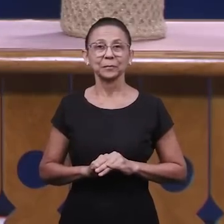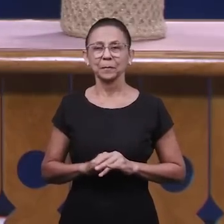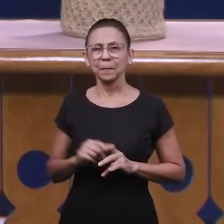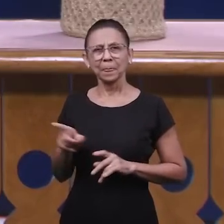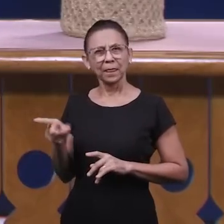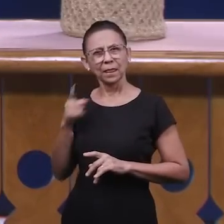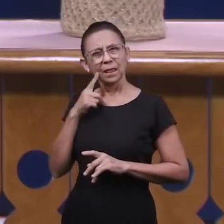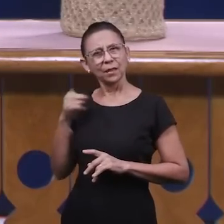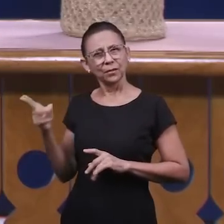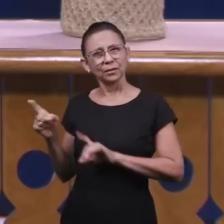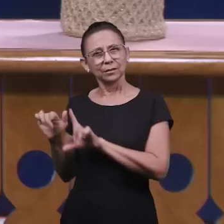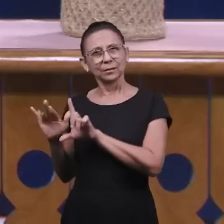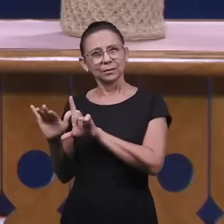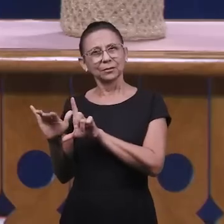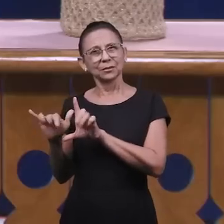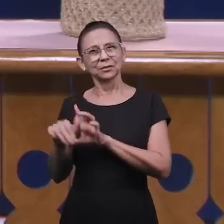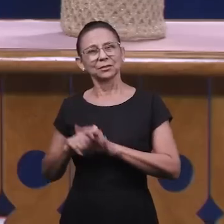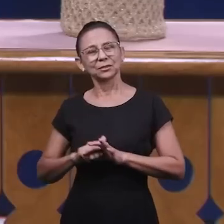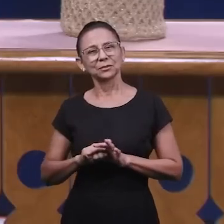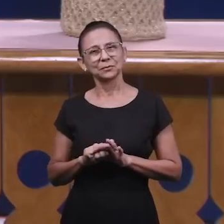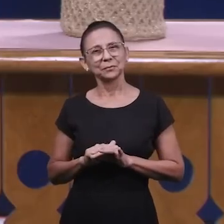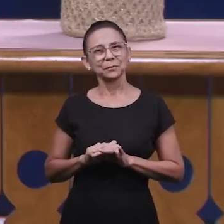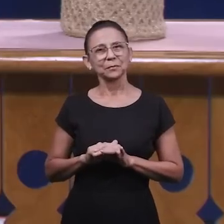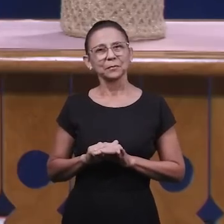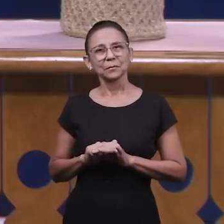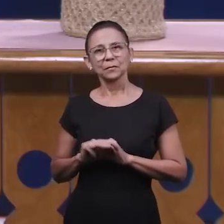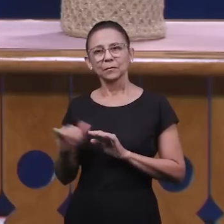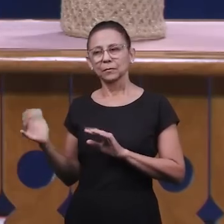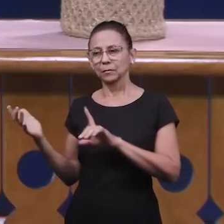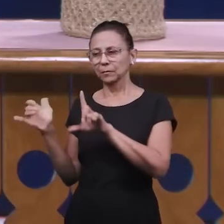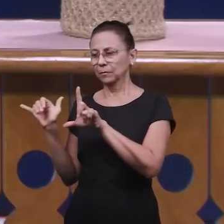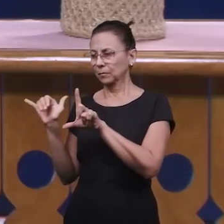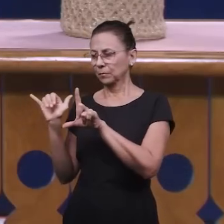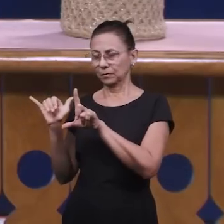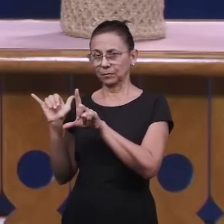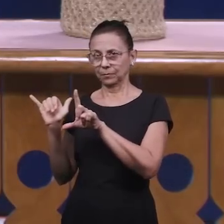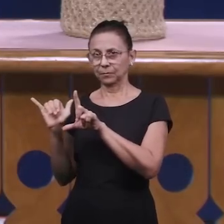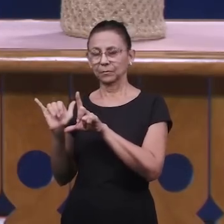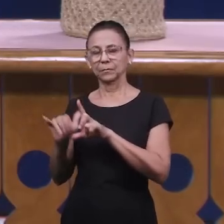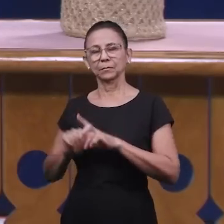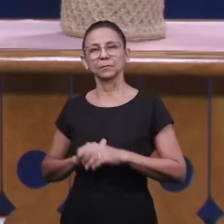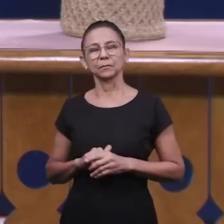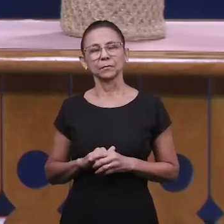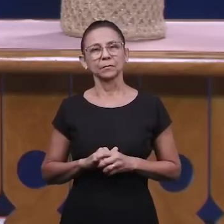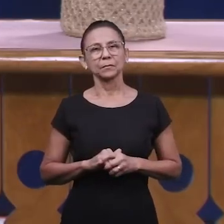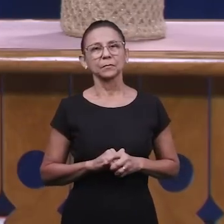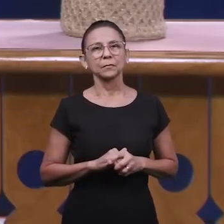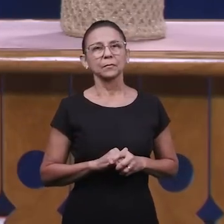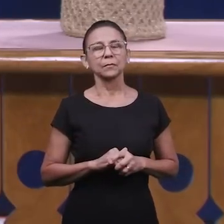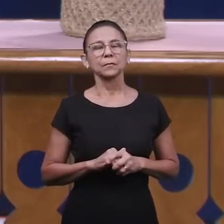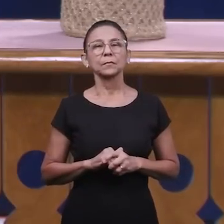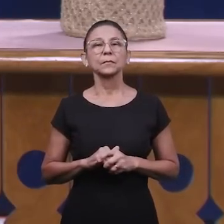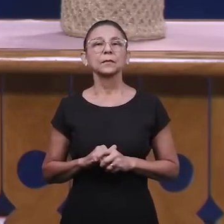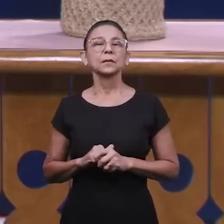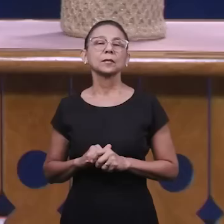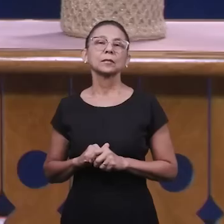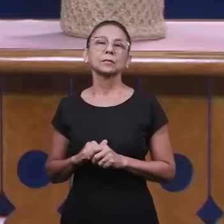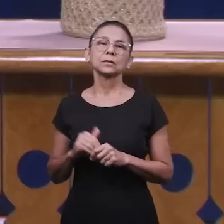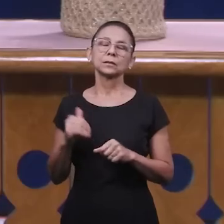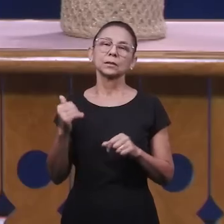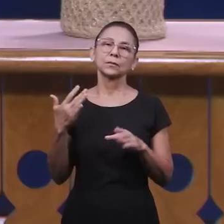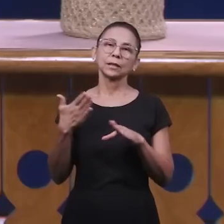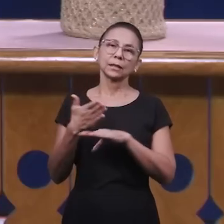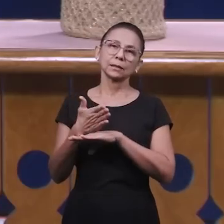do site onde você pode fazer uma pesquisa e descobrir onde há uma igreja cristã Maranata mais perto da